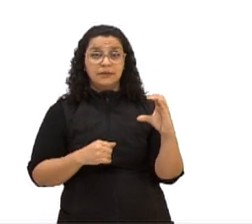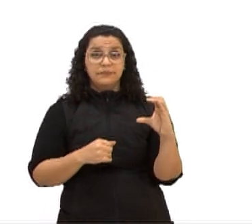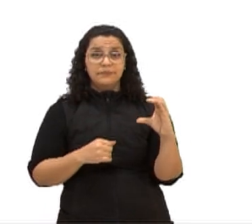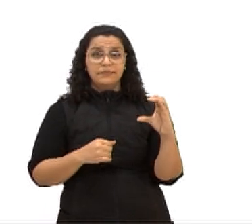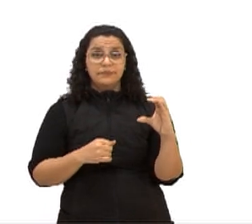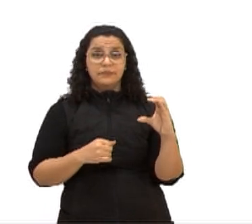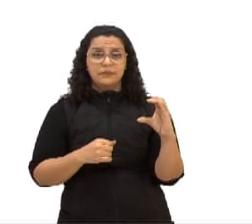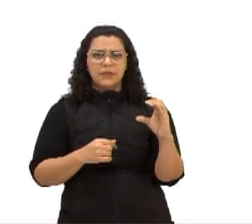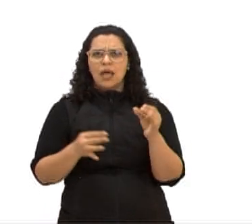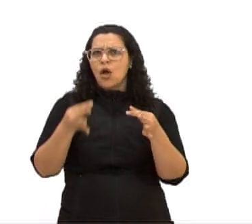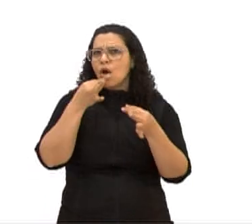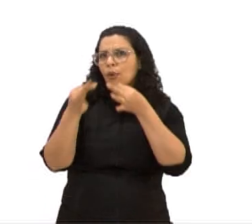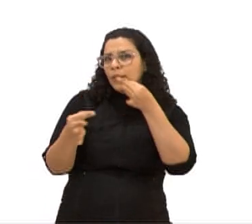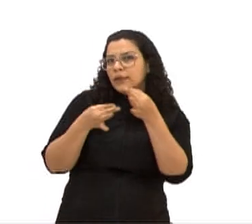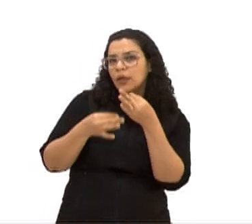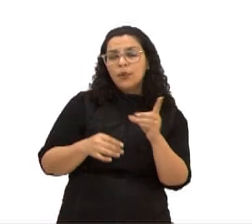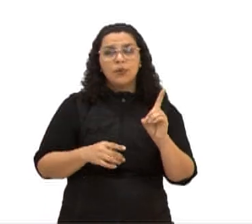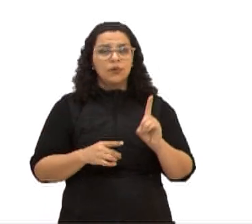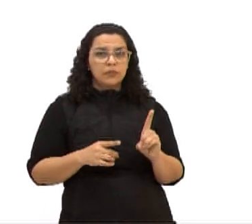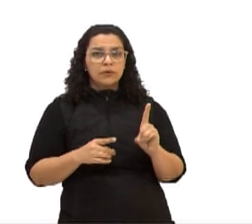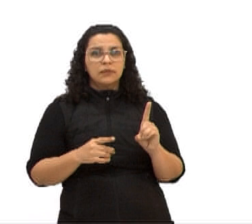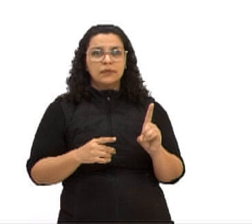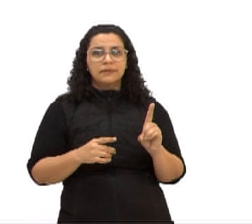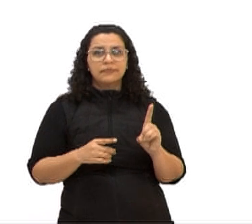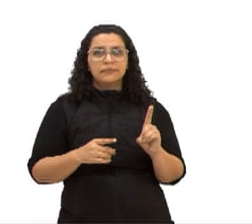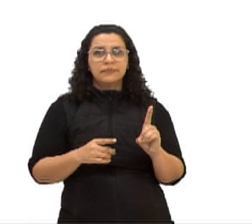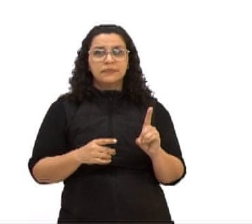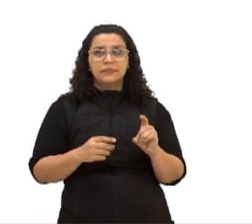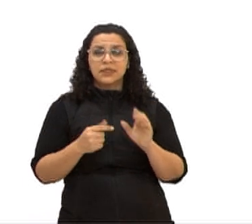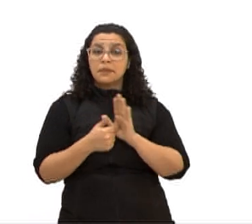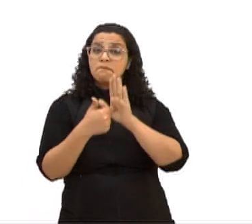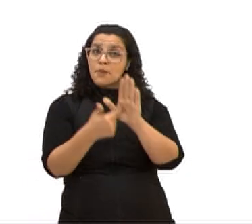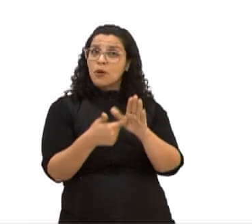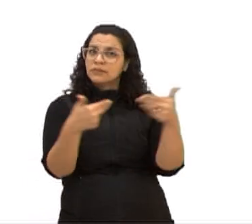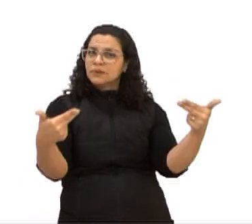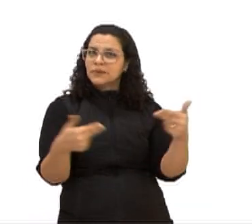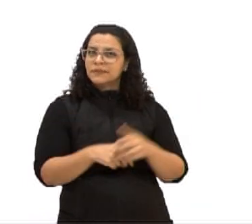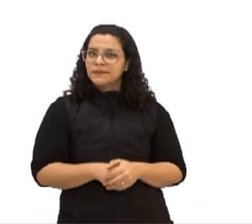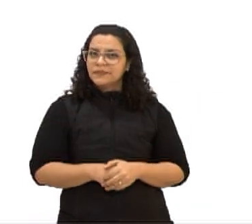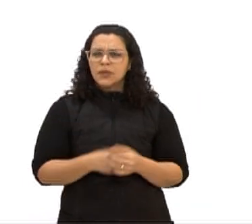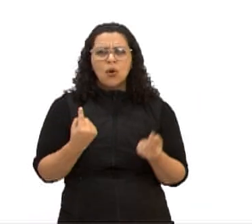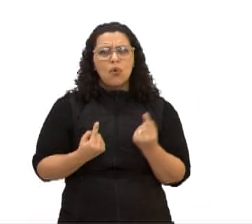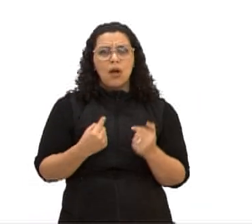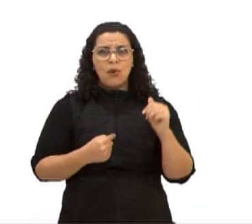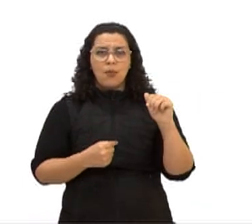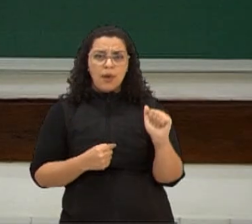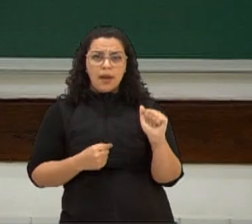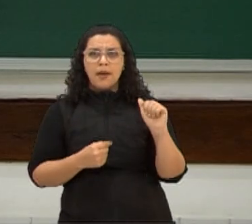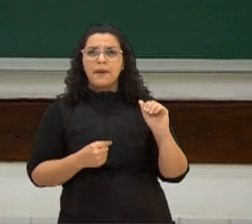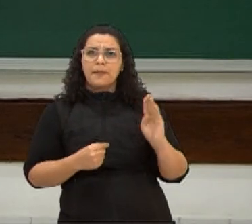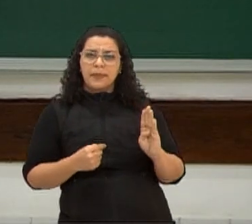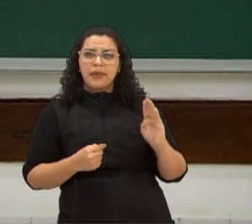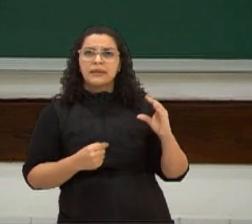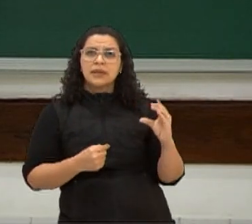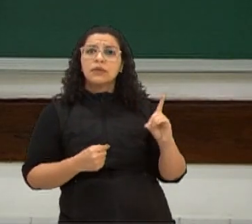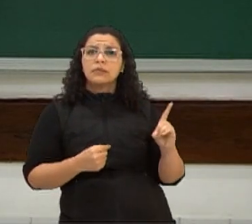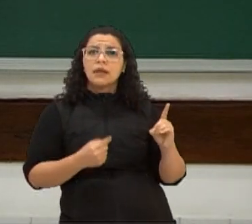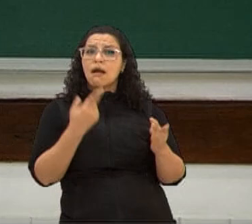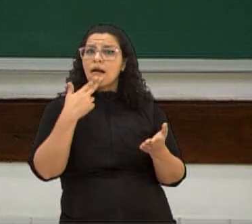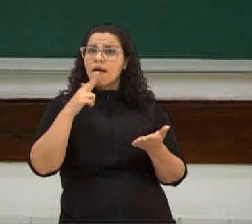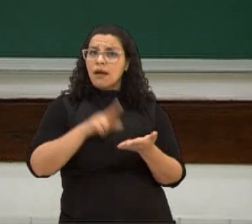C, argumentativo ou letra D, expositivo. Então, a carta do leitor, ele tem